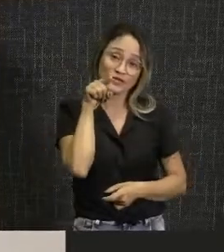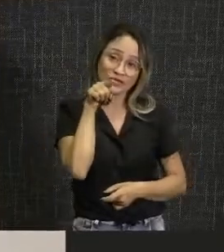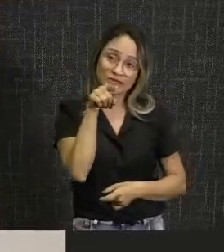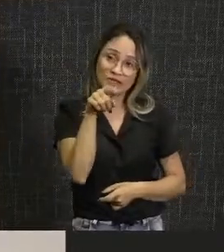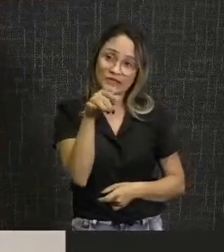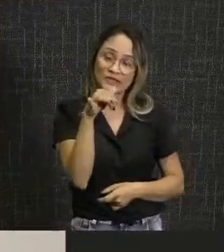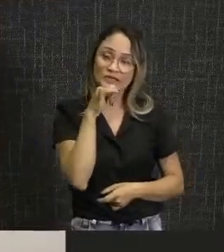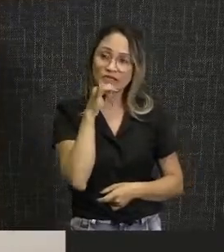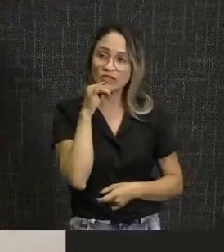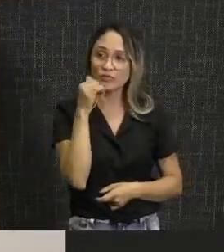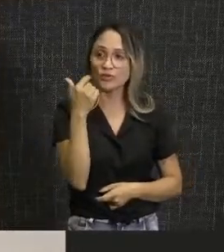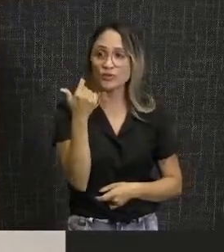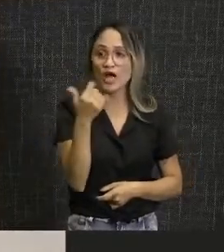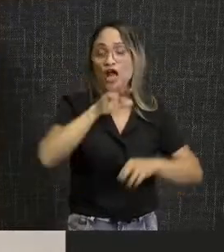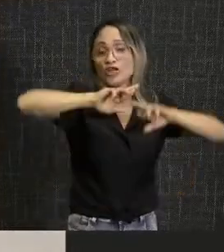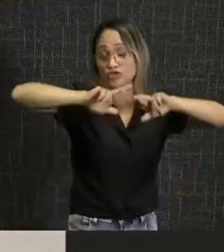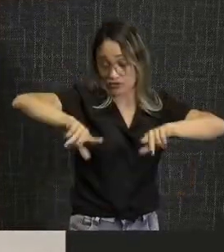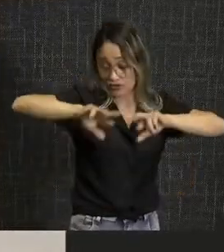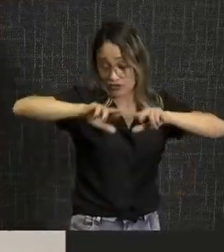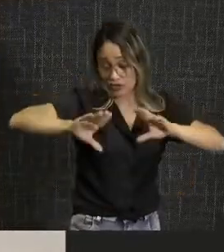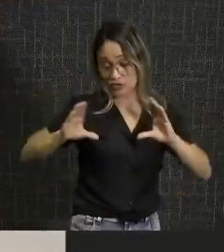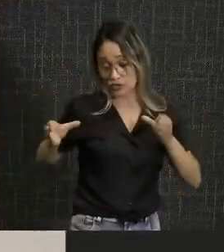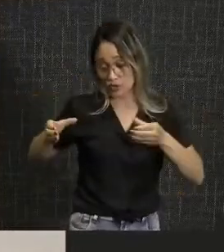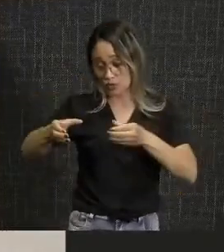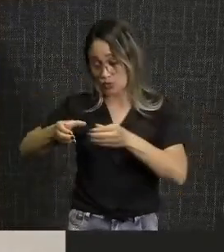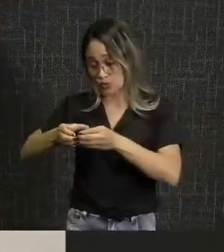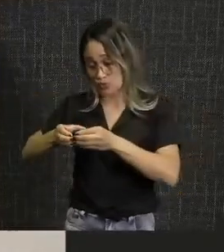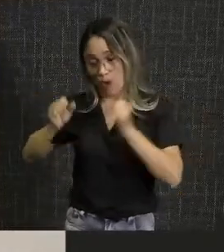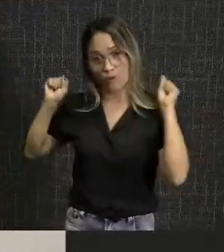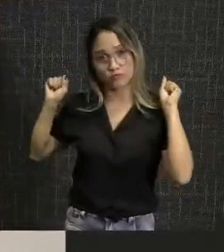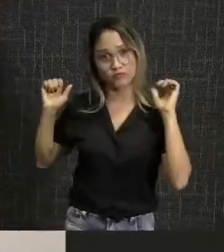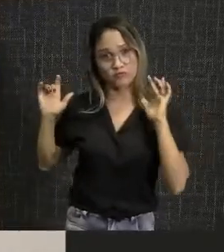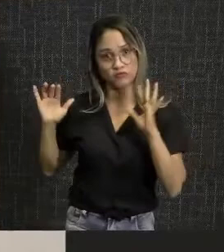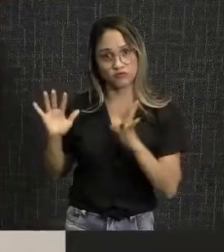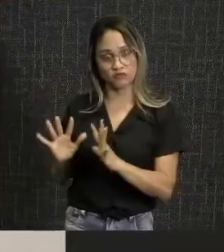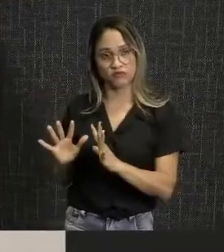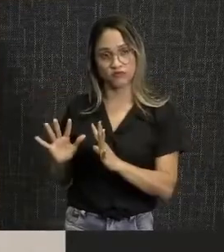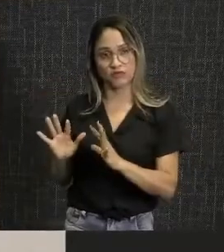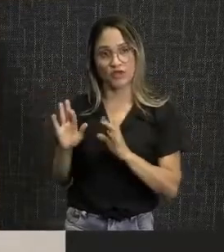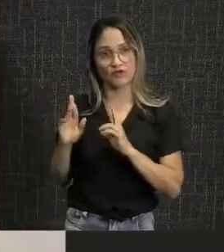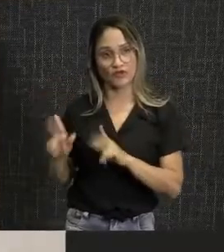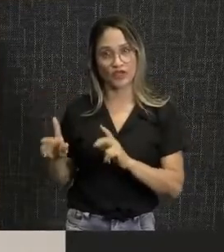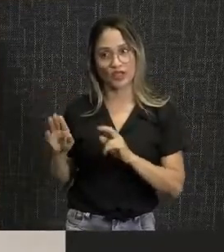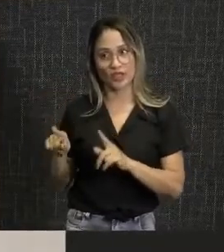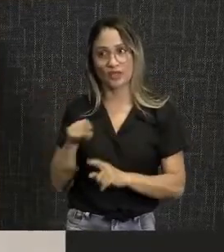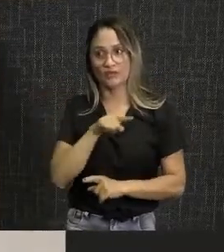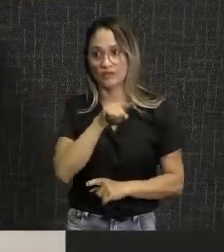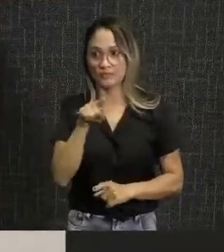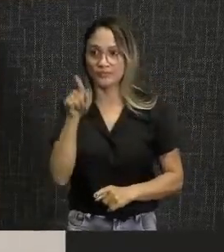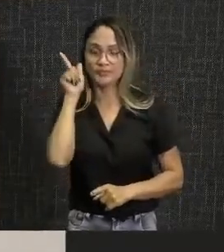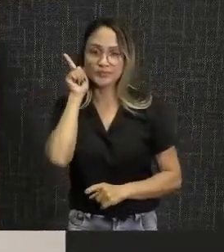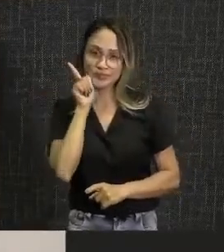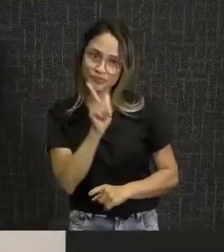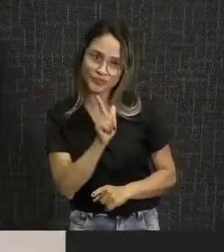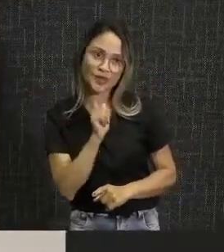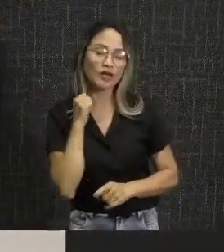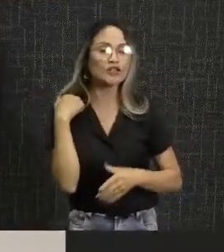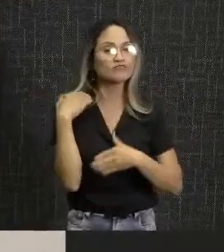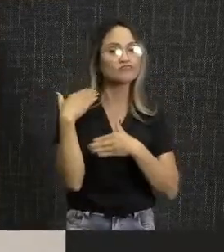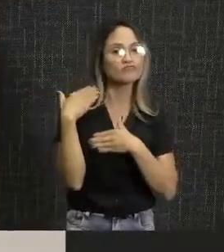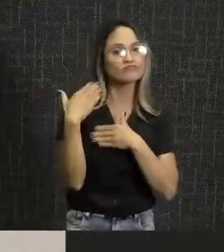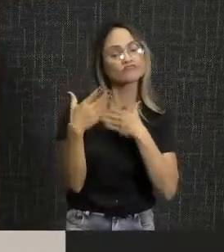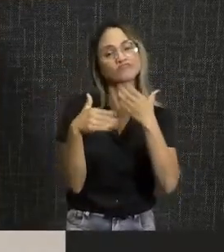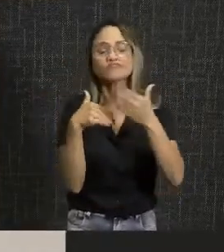são setores que são fundamentais à aglomeração de pessoas, tá? Então você consegue rodar ali